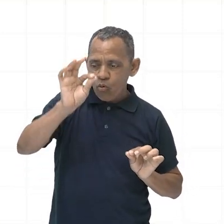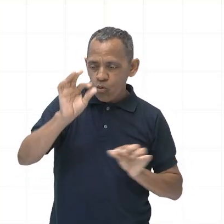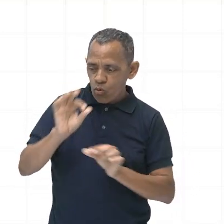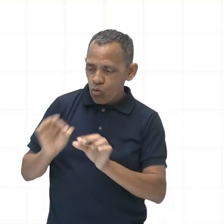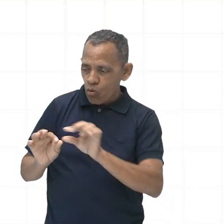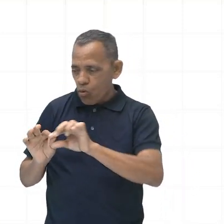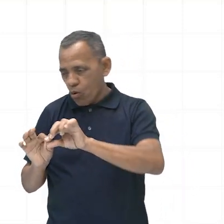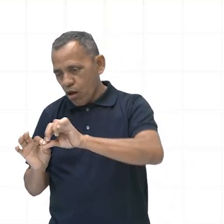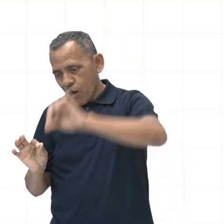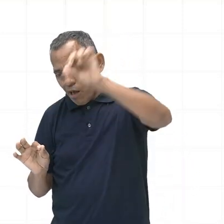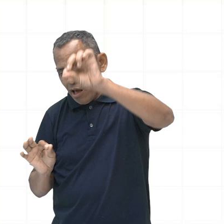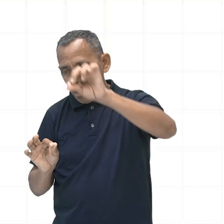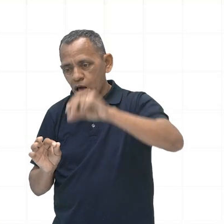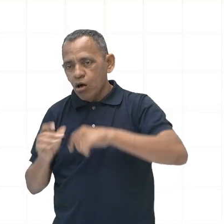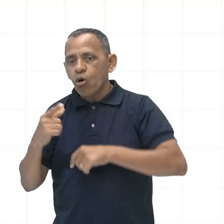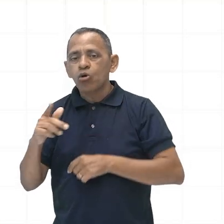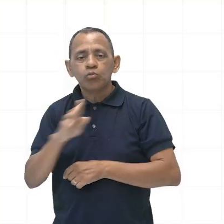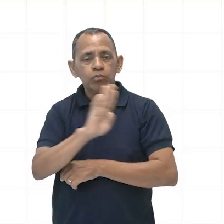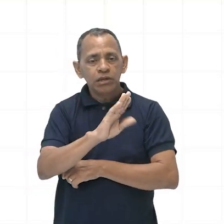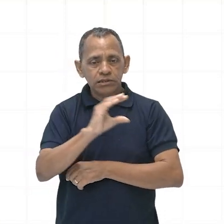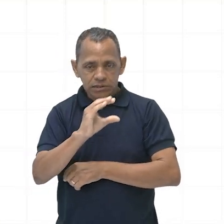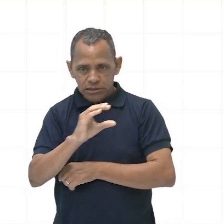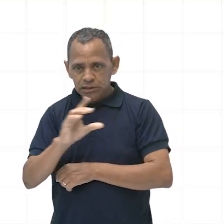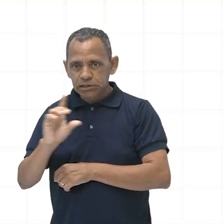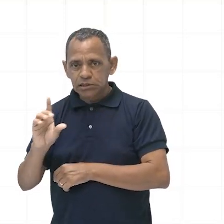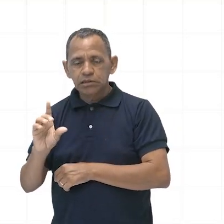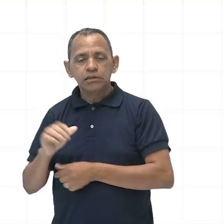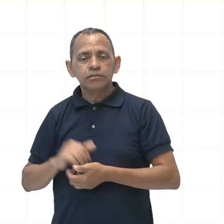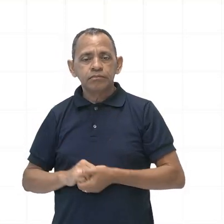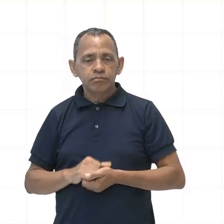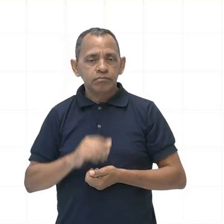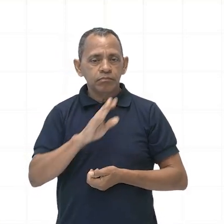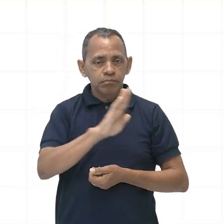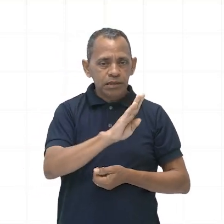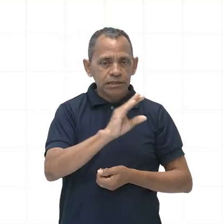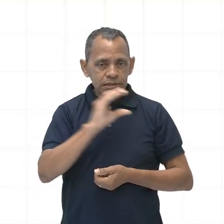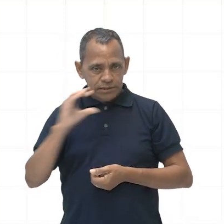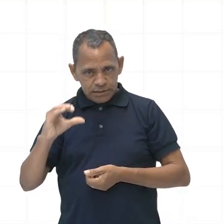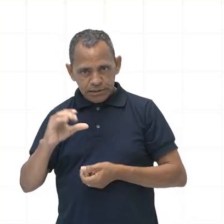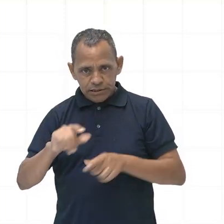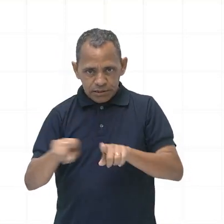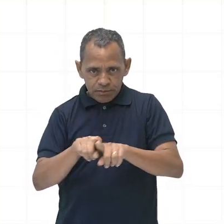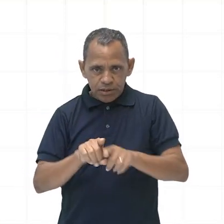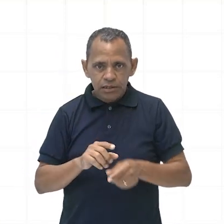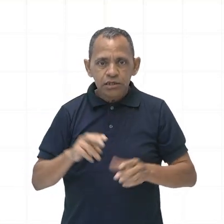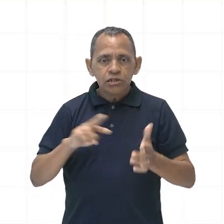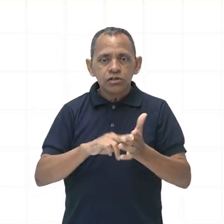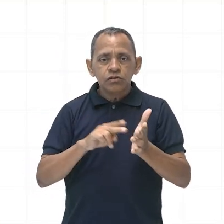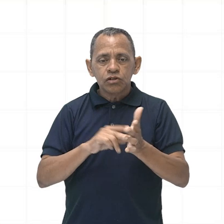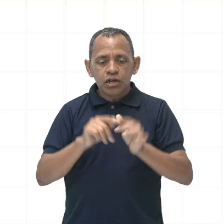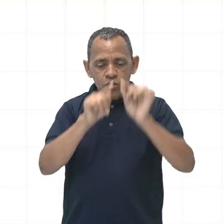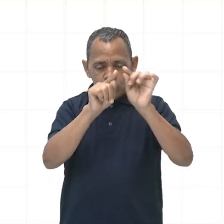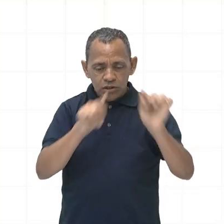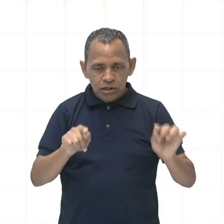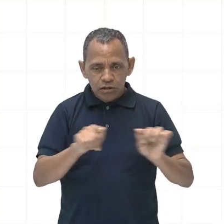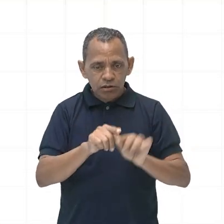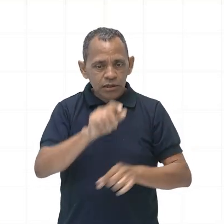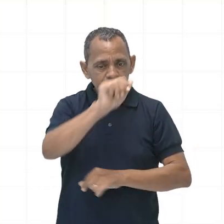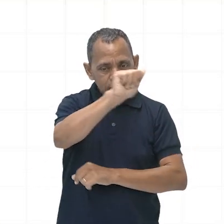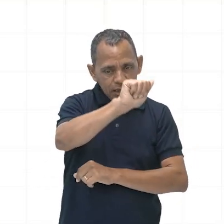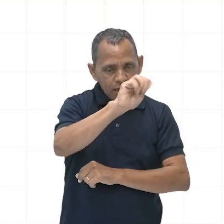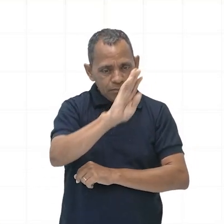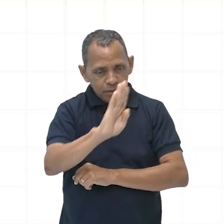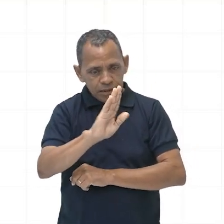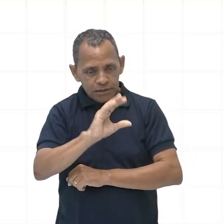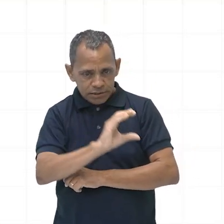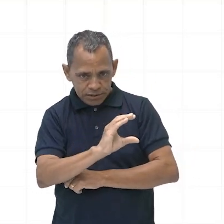os outros dois lados, o AC e o BC, certo? Então, o que é que isso significa? Que o triângulo